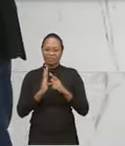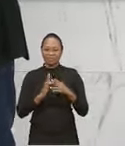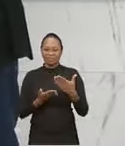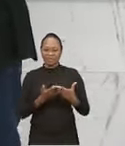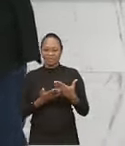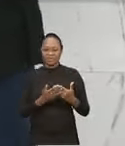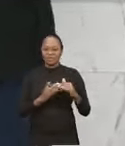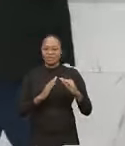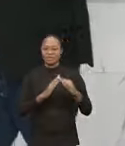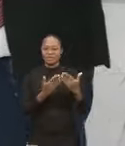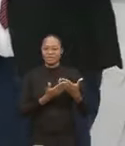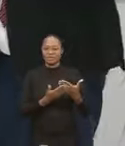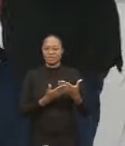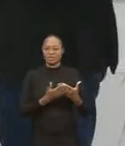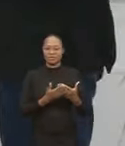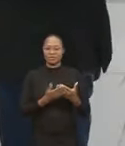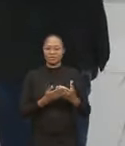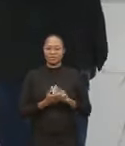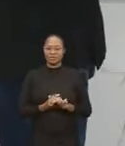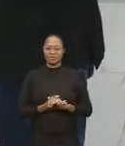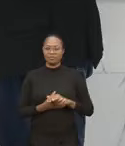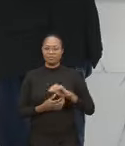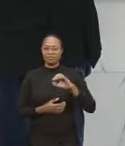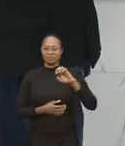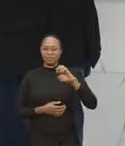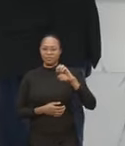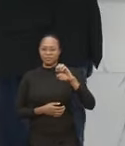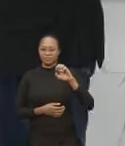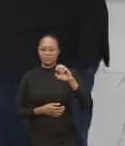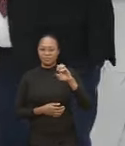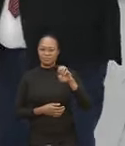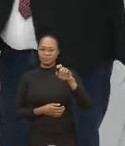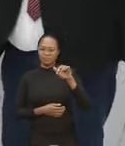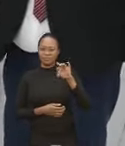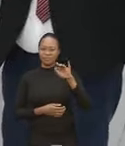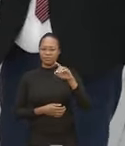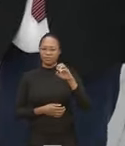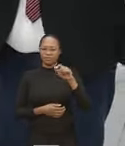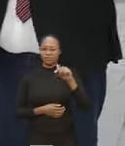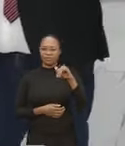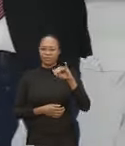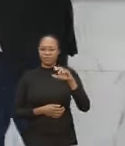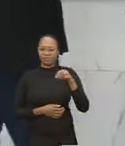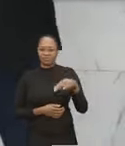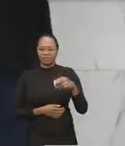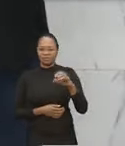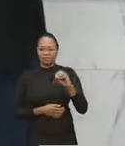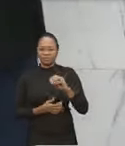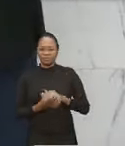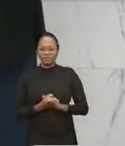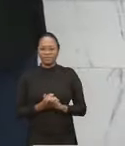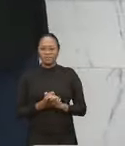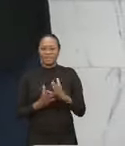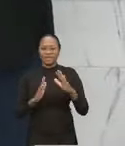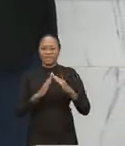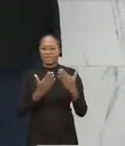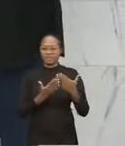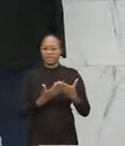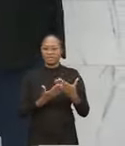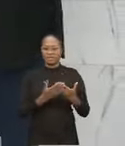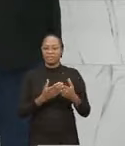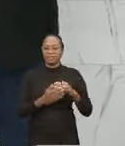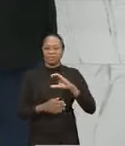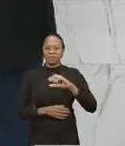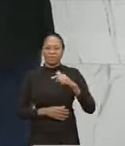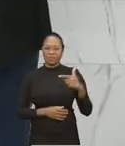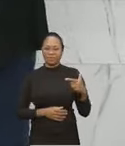Coutinho. E veio fazer a prova no POC, foi isso? Na escola do POC. E ele, muito aplicado, fez toda a prova. E